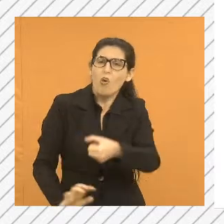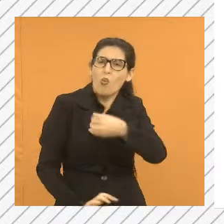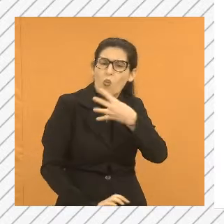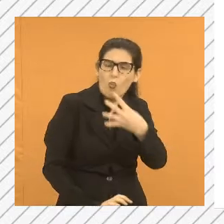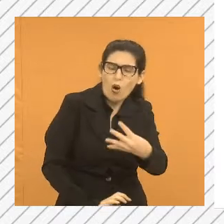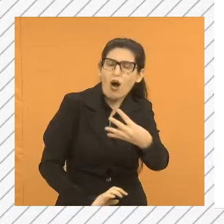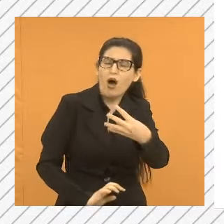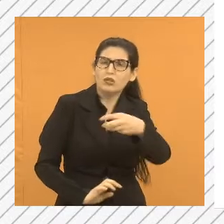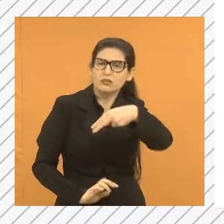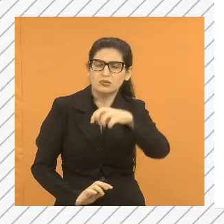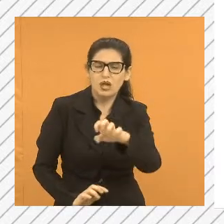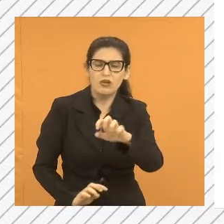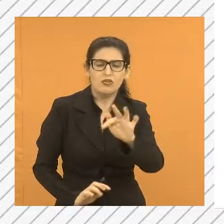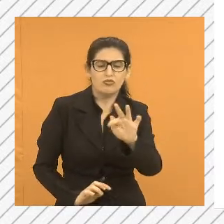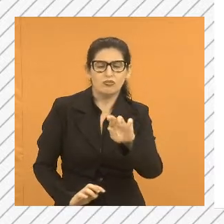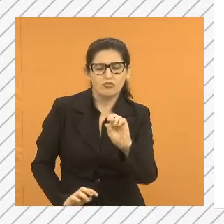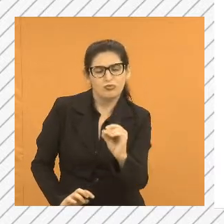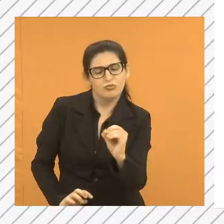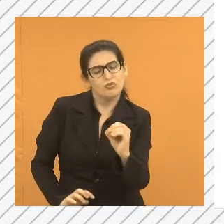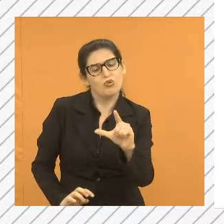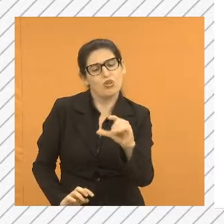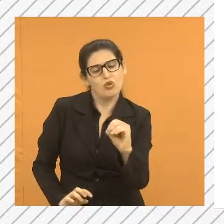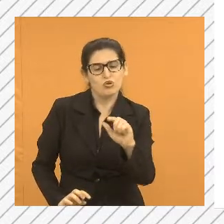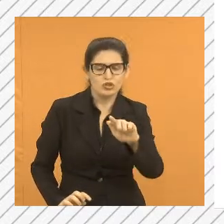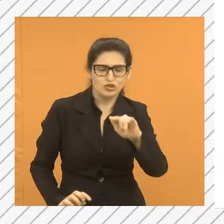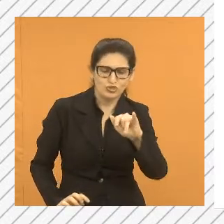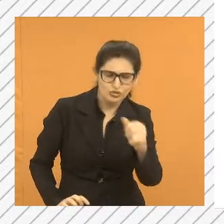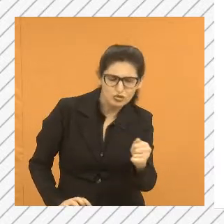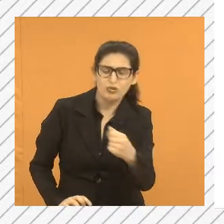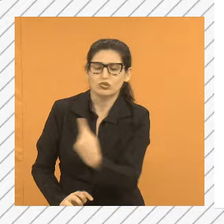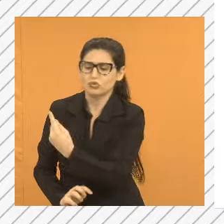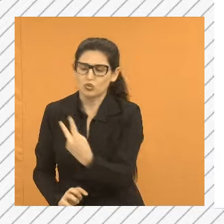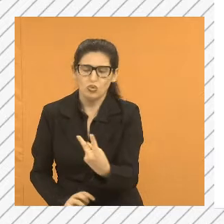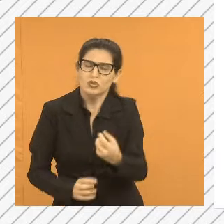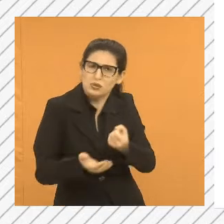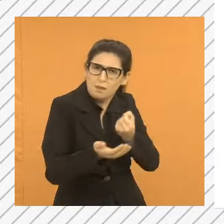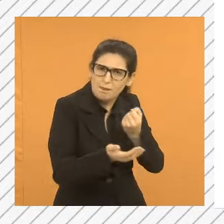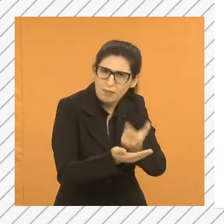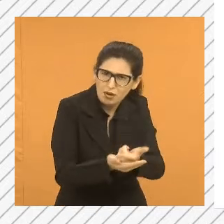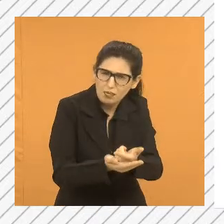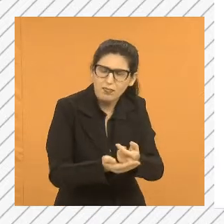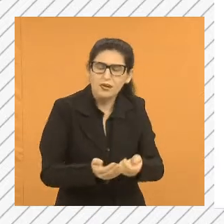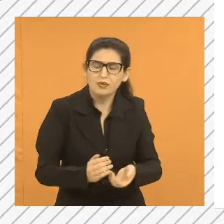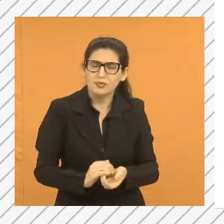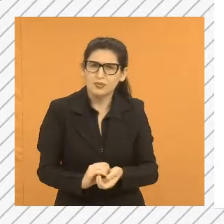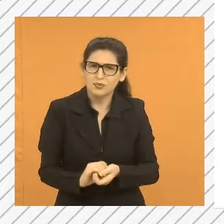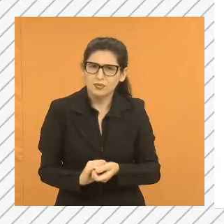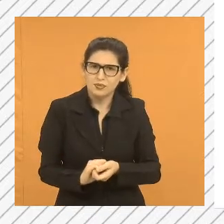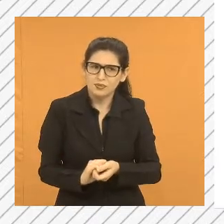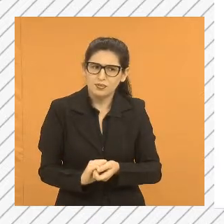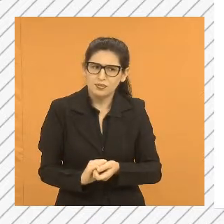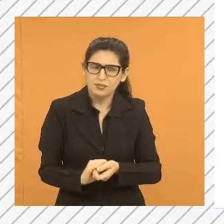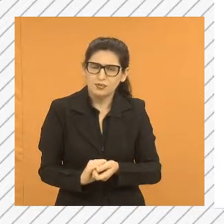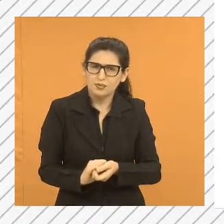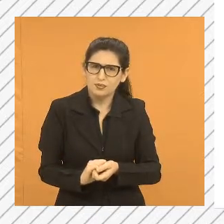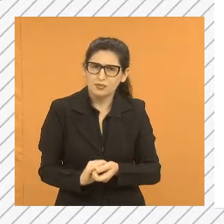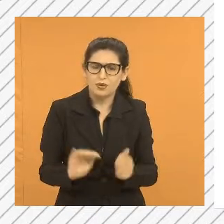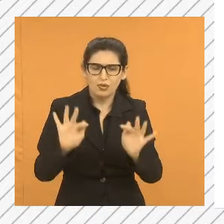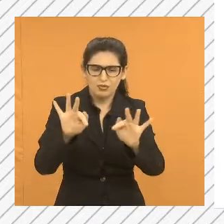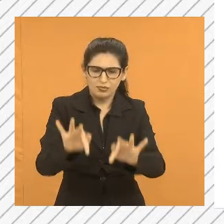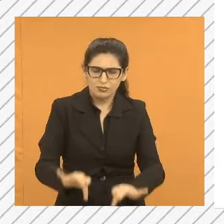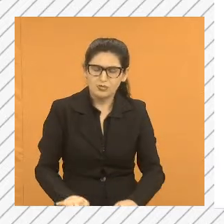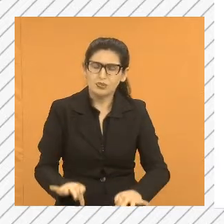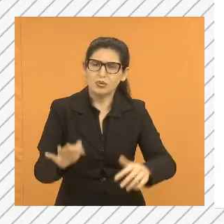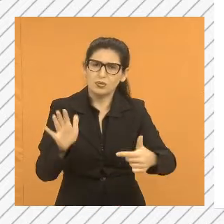de nefrologia, 12 avaliações de pagamento e finalizamos o segundo